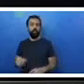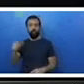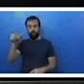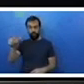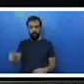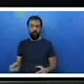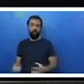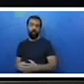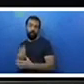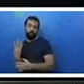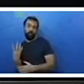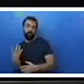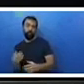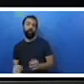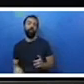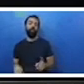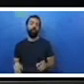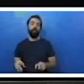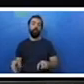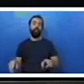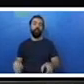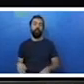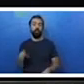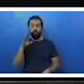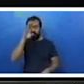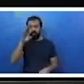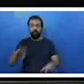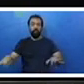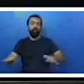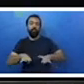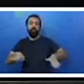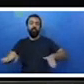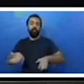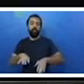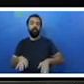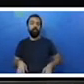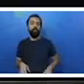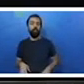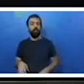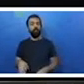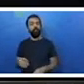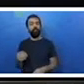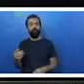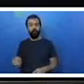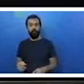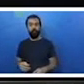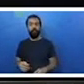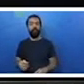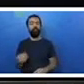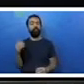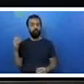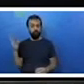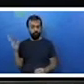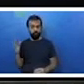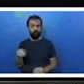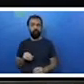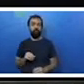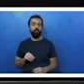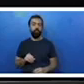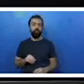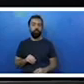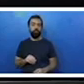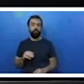principais movimentos realizados quando nós vamos fazer esse tipo de atividade, as capacidades físicas que são envolvidas nesse tipo de